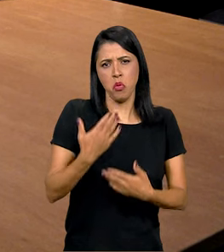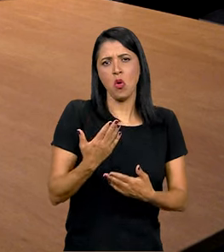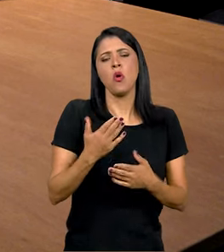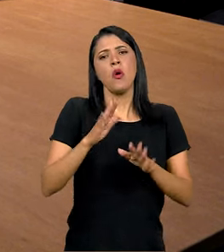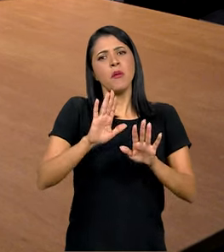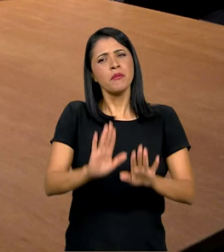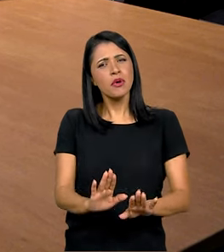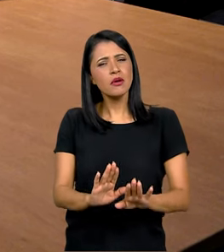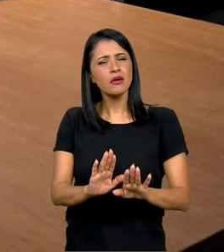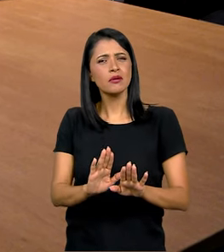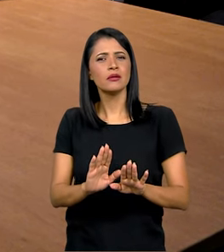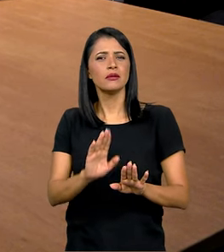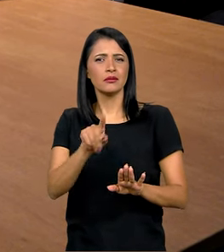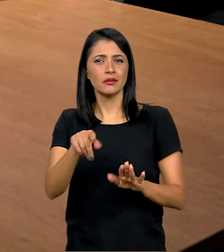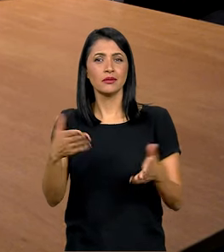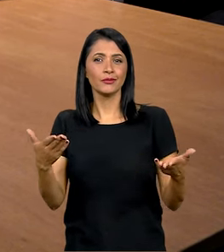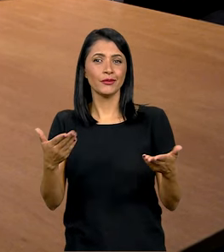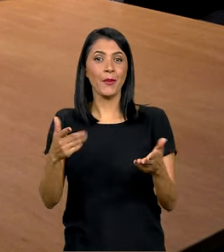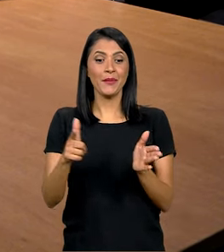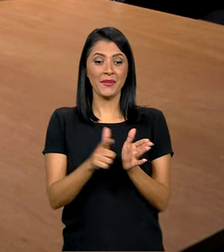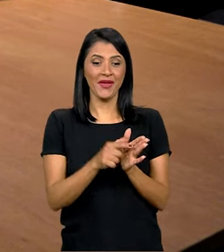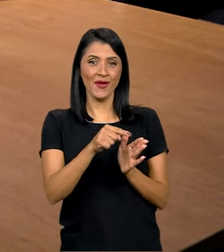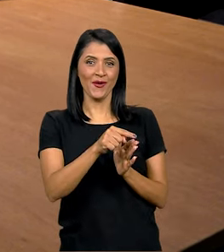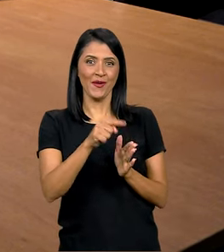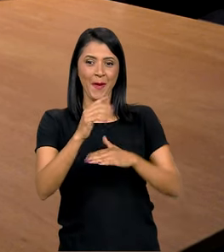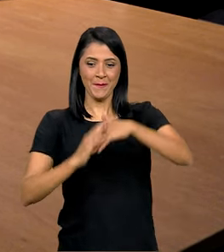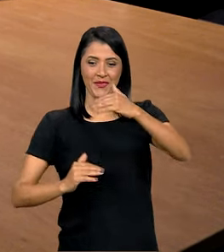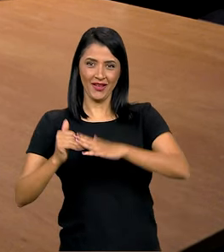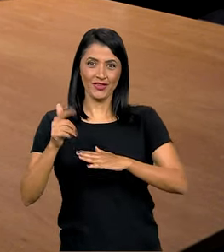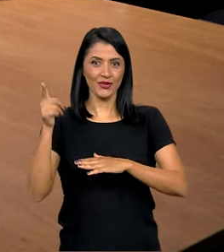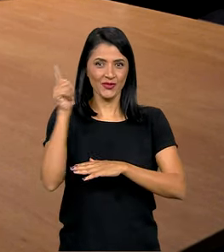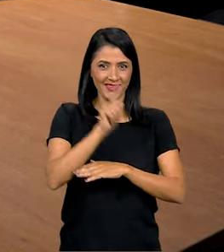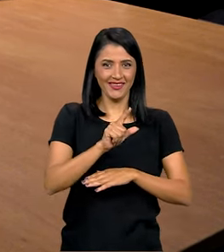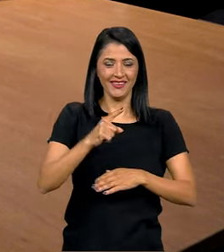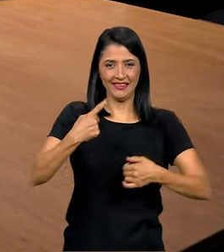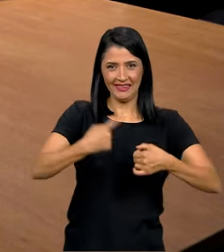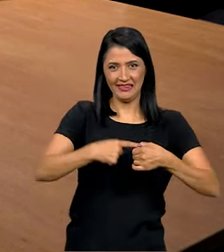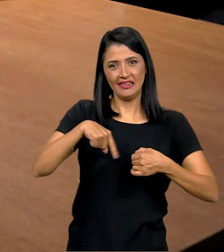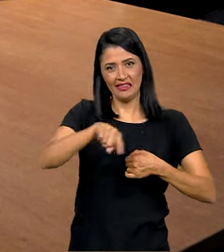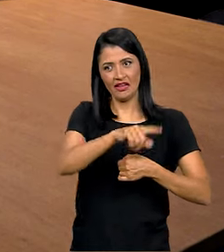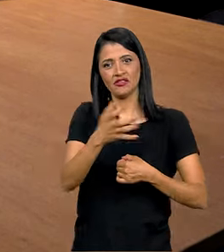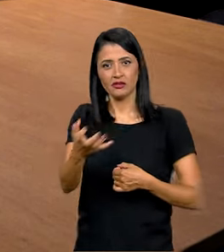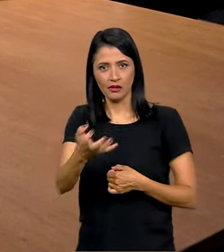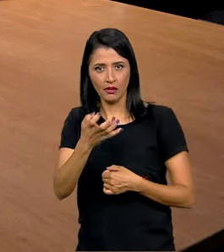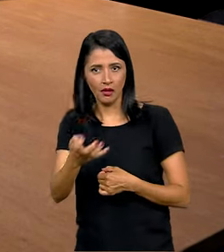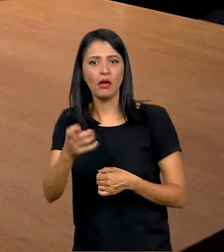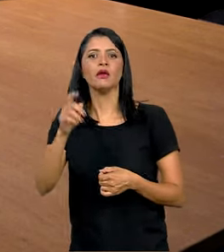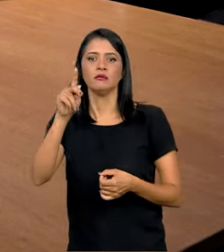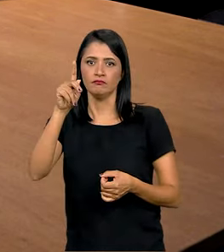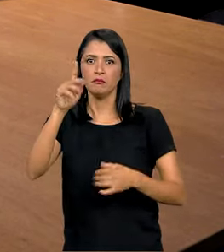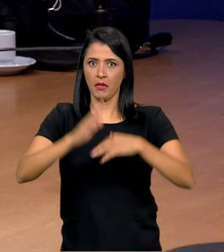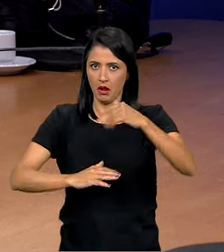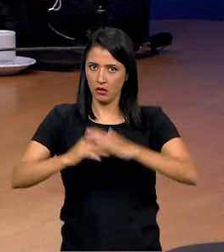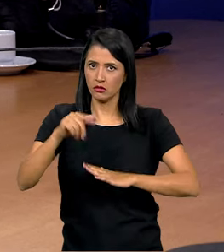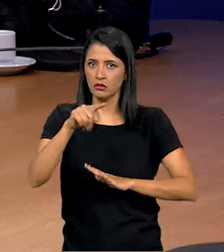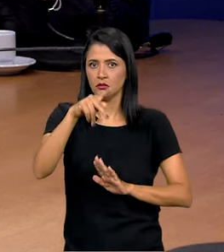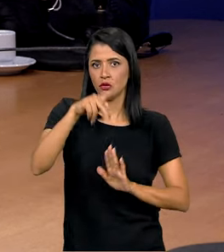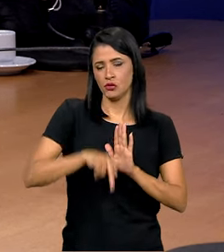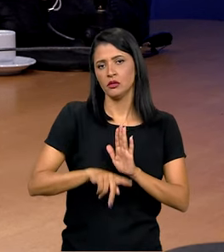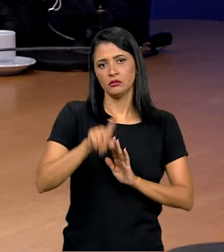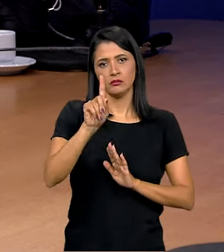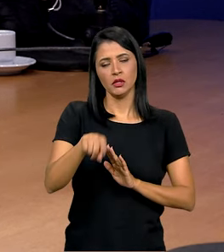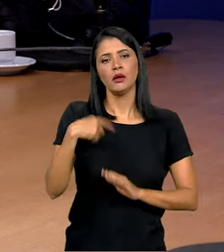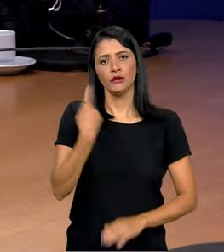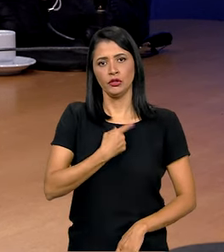até benéfica mas H agora é tirar isso do Papel a gente conseguir tirar do Papel as cidades querem tirar isso do Papel